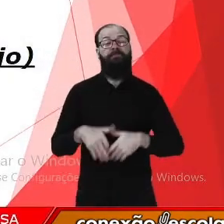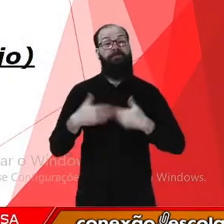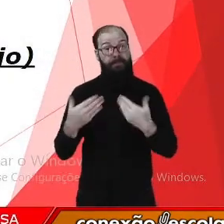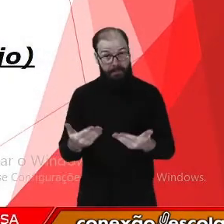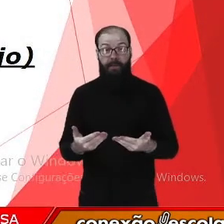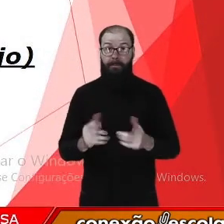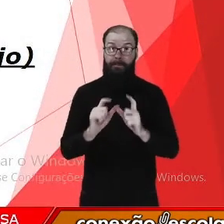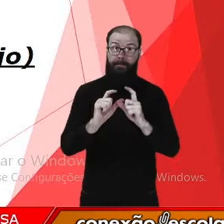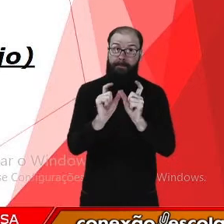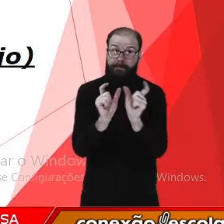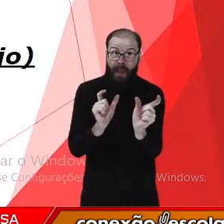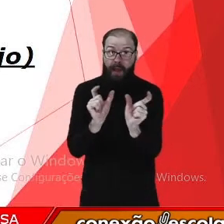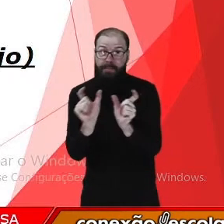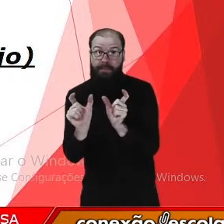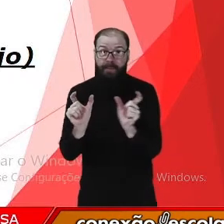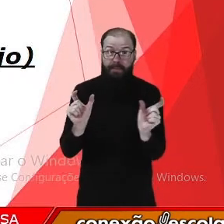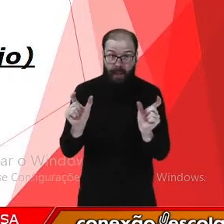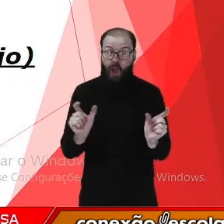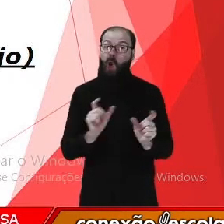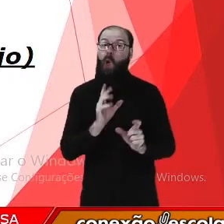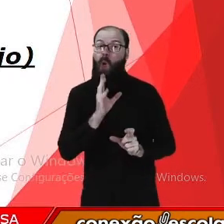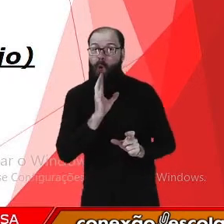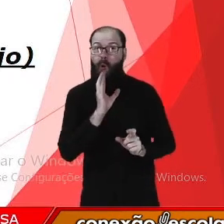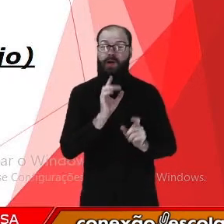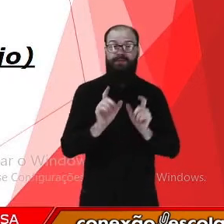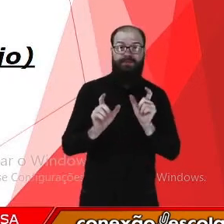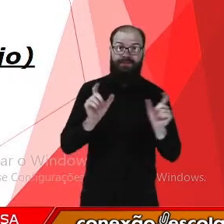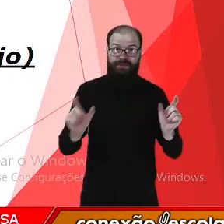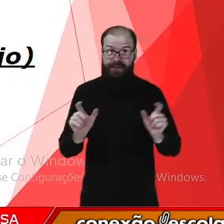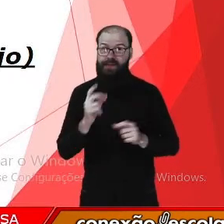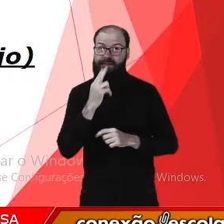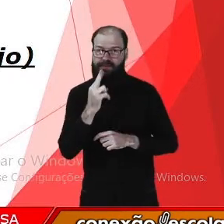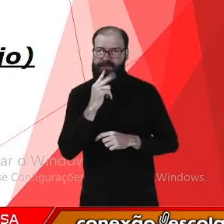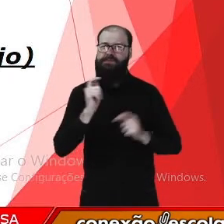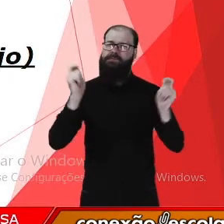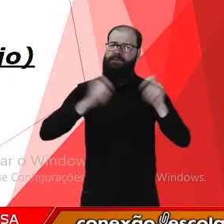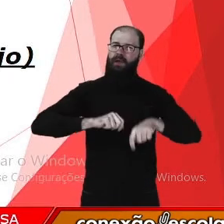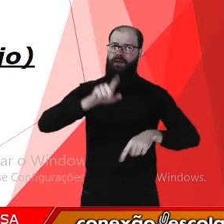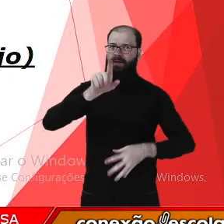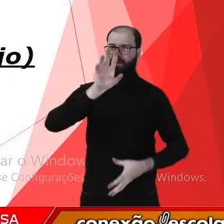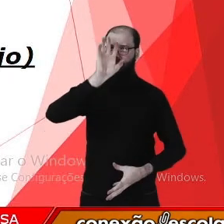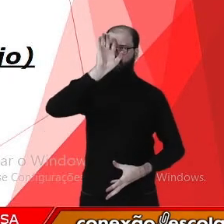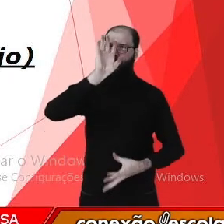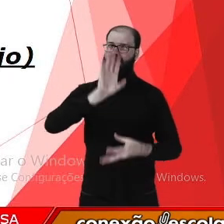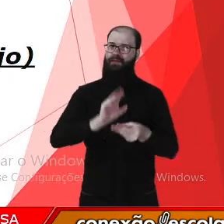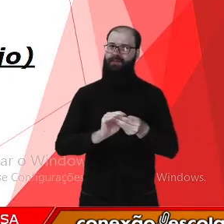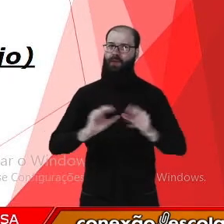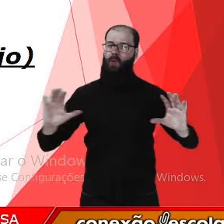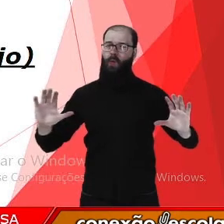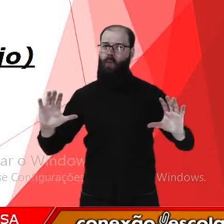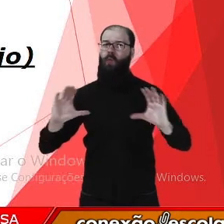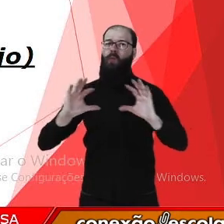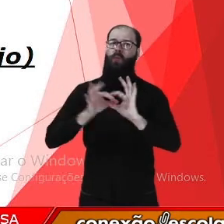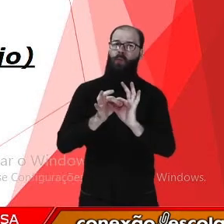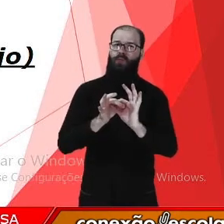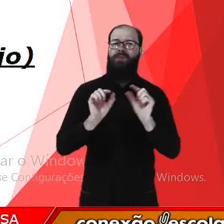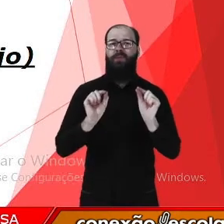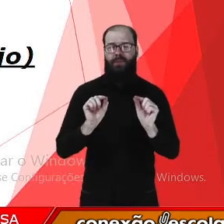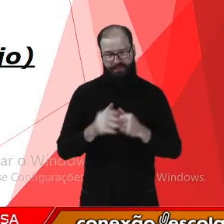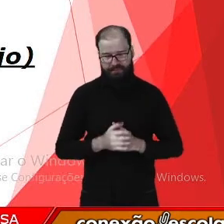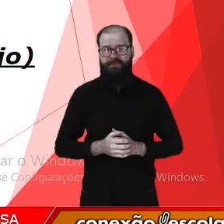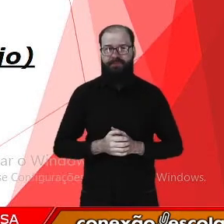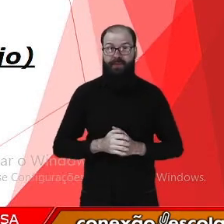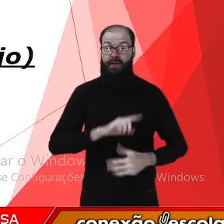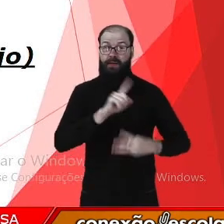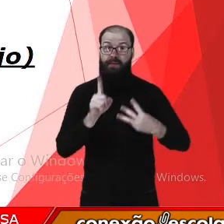cognatas e conhecidas, você consegue entender a ideia central do texto. E a terceira dica é que eu quero que você observe em